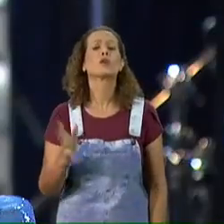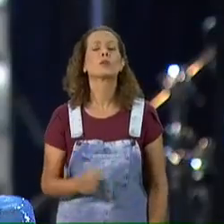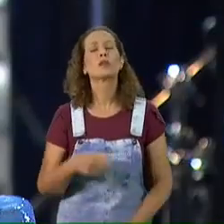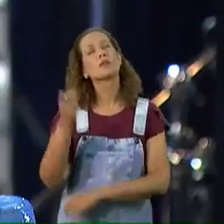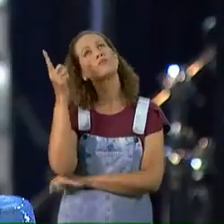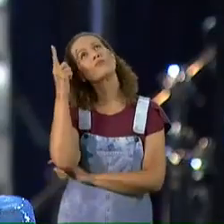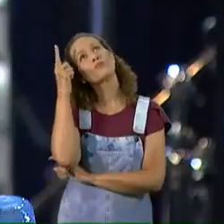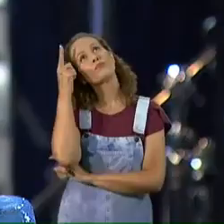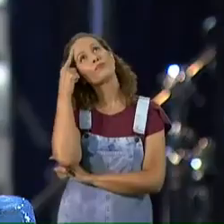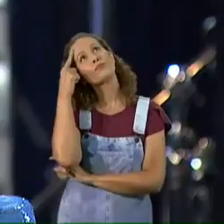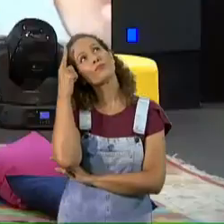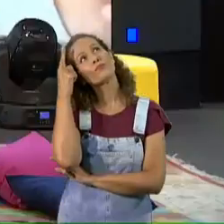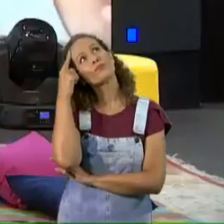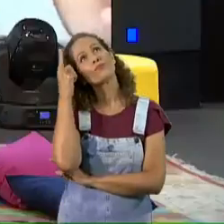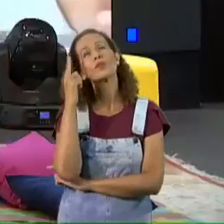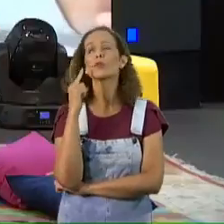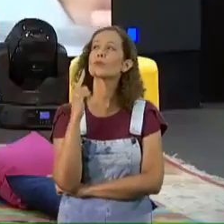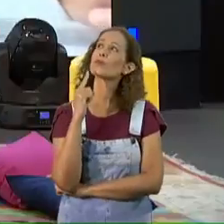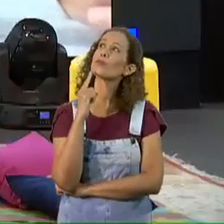Pensando,